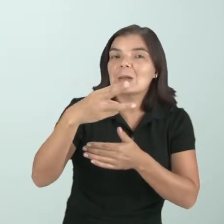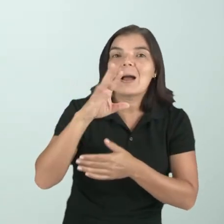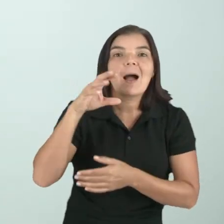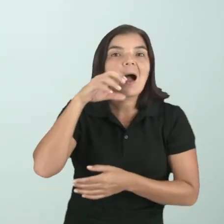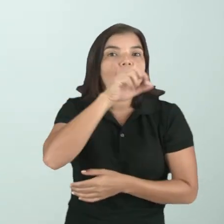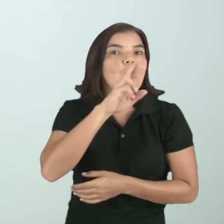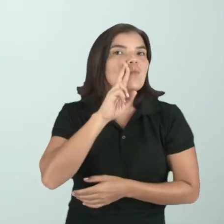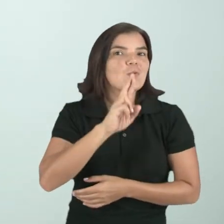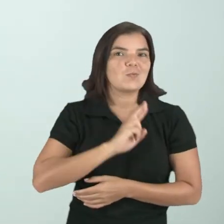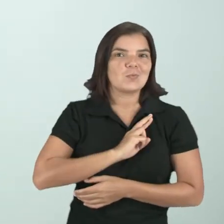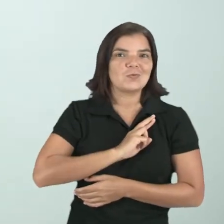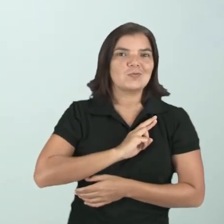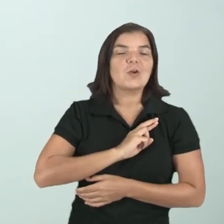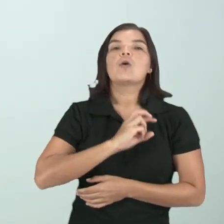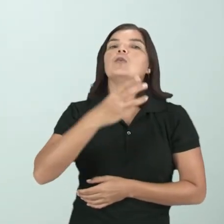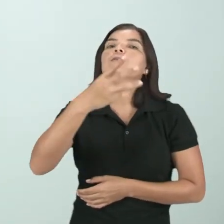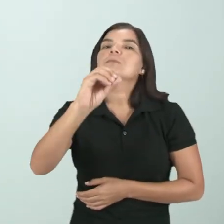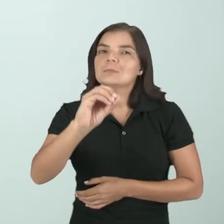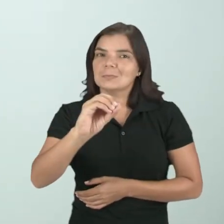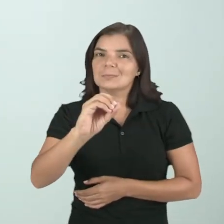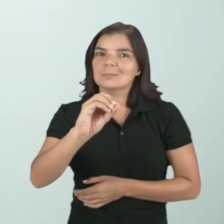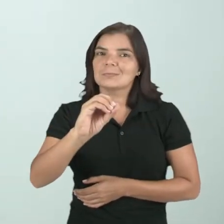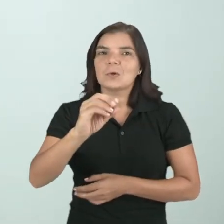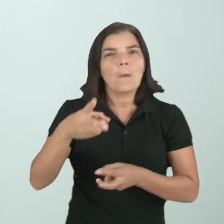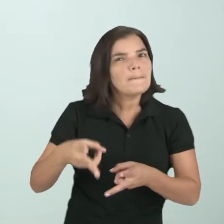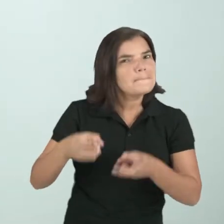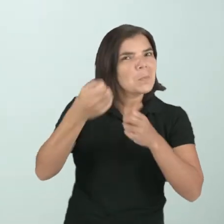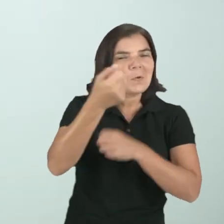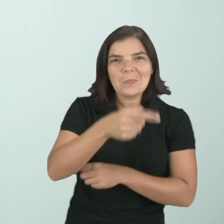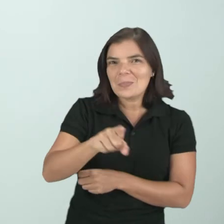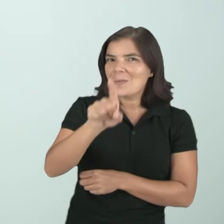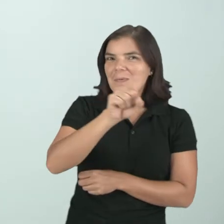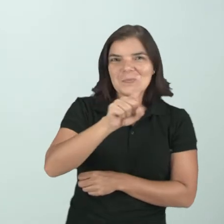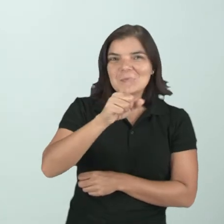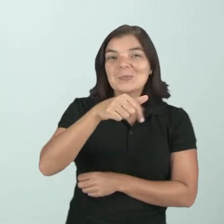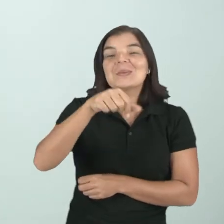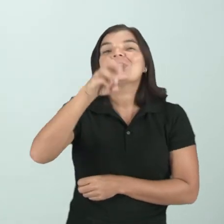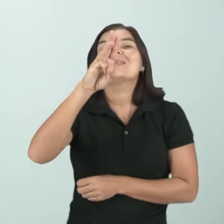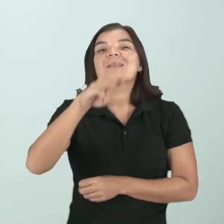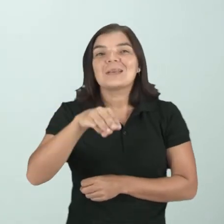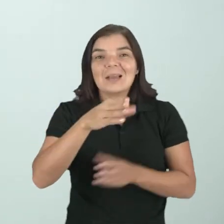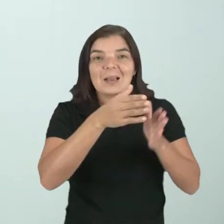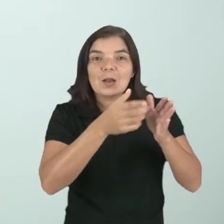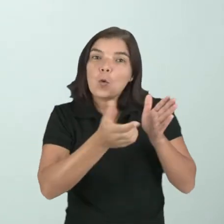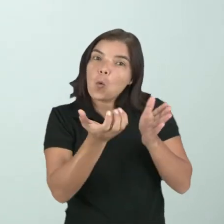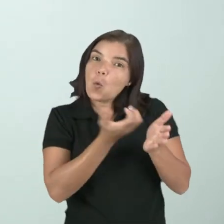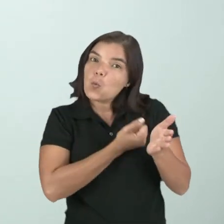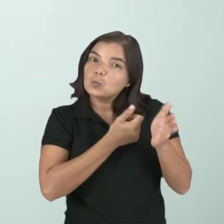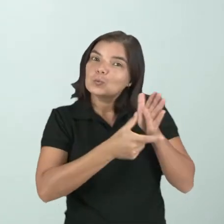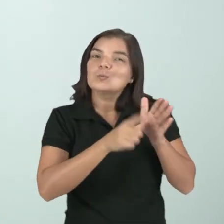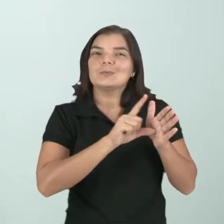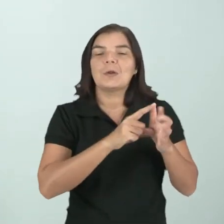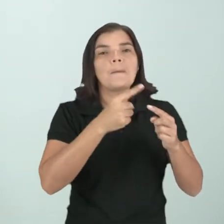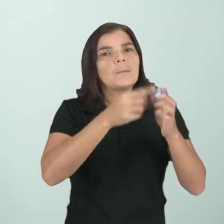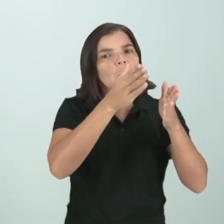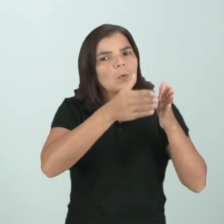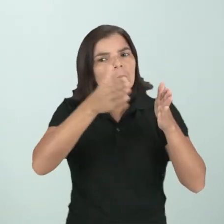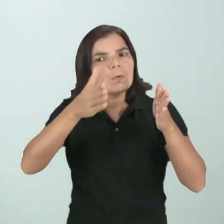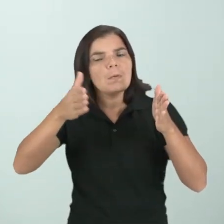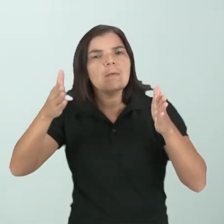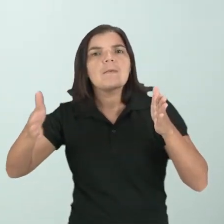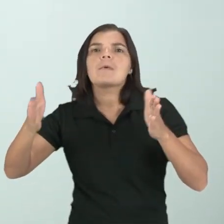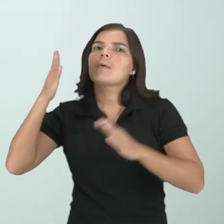responderia 30. Você percebeu? Você não precisou saber quem eram os termos anteriores, porque você tem um padrão que te